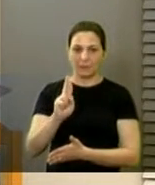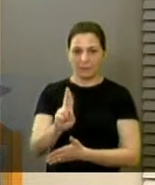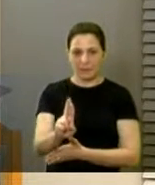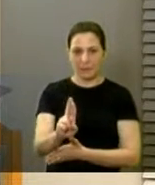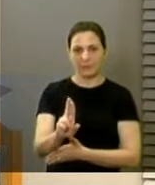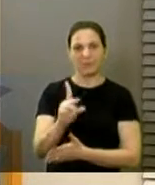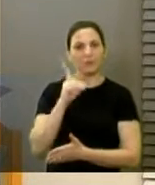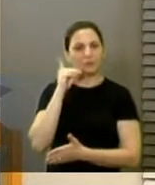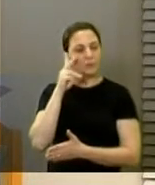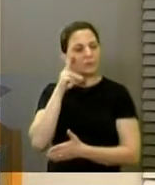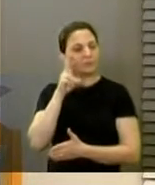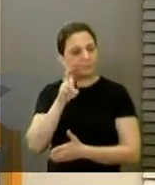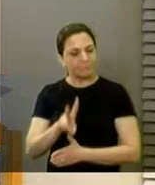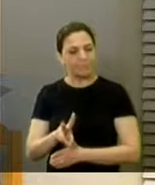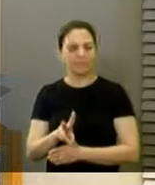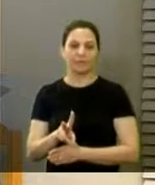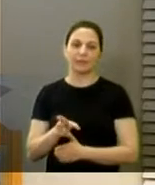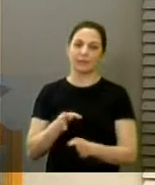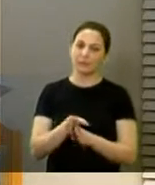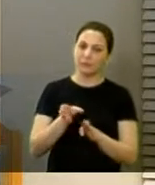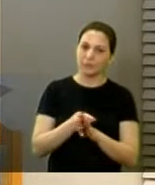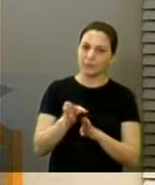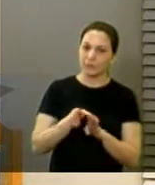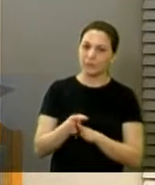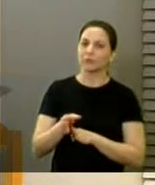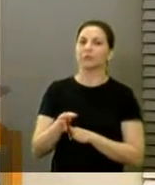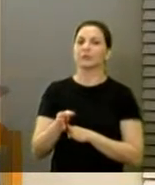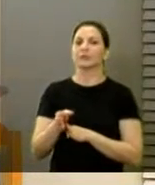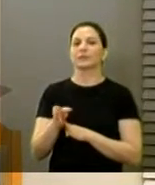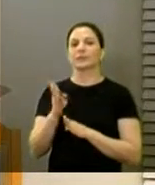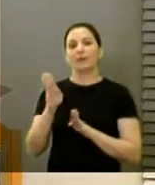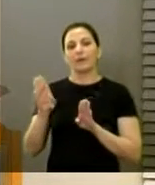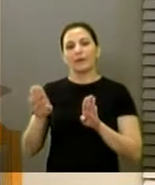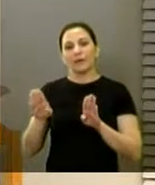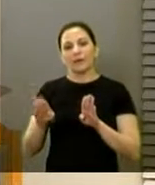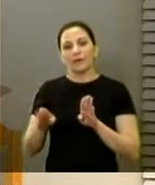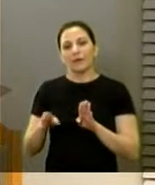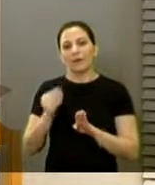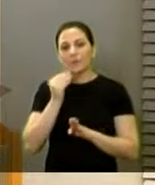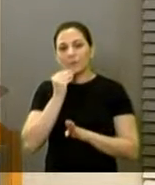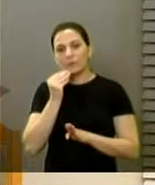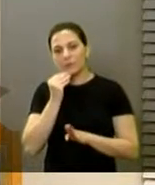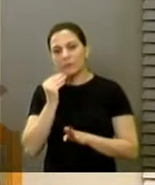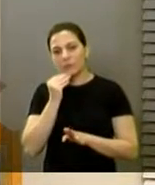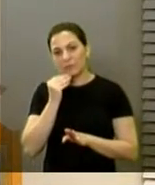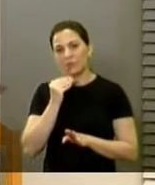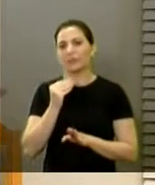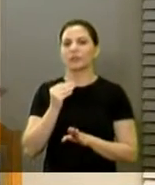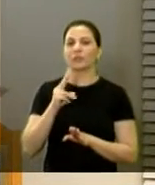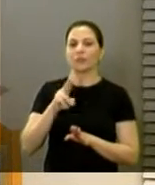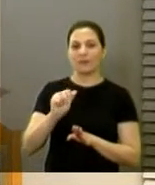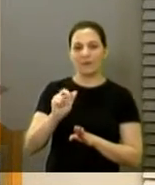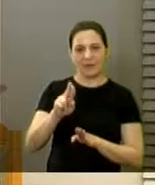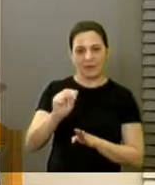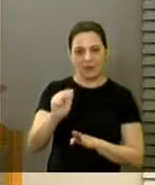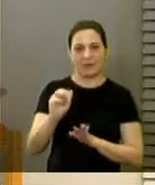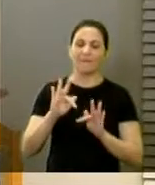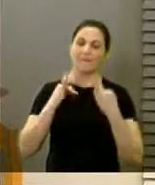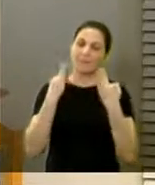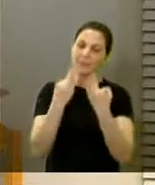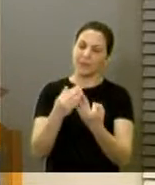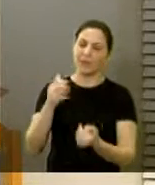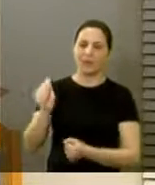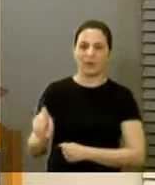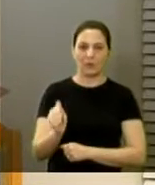verificar esses encaminhamentos também conversamos sobre a possibilidade de ampliação da vara da família na cidade de araraquara